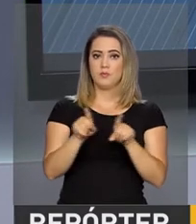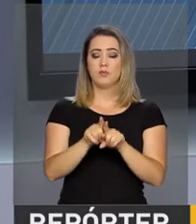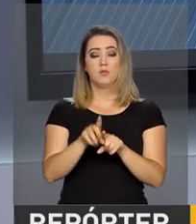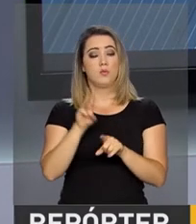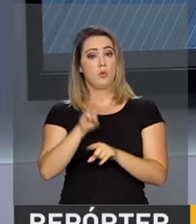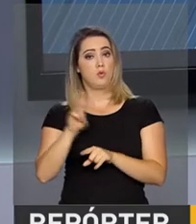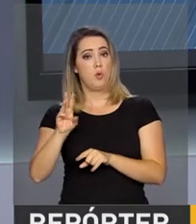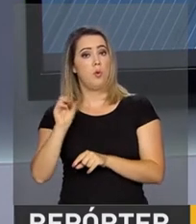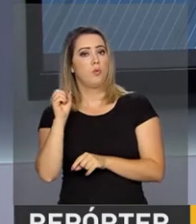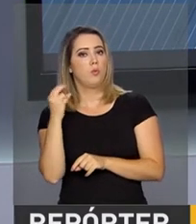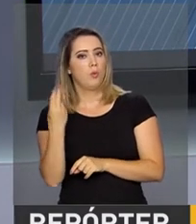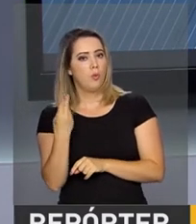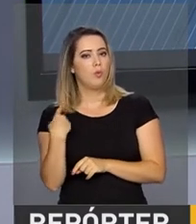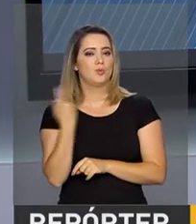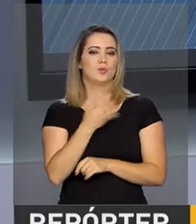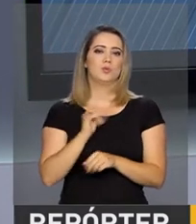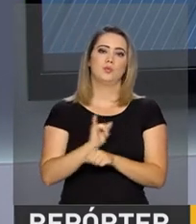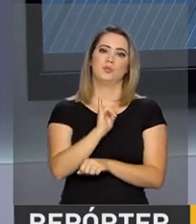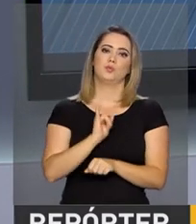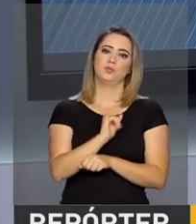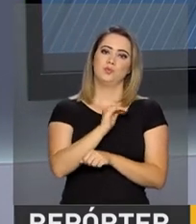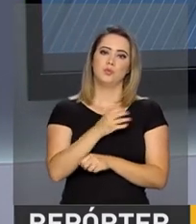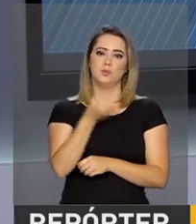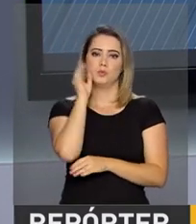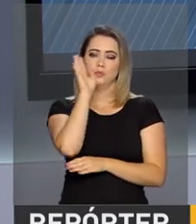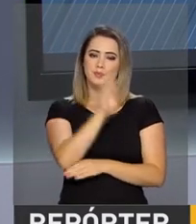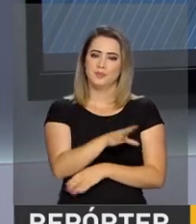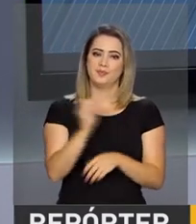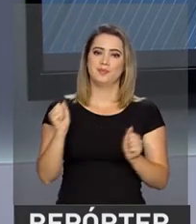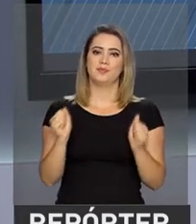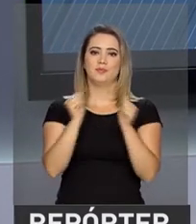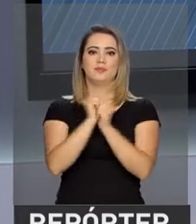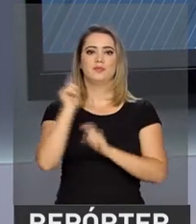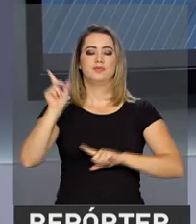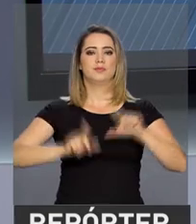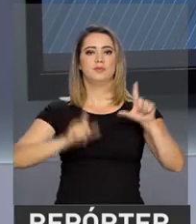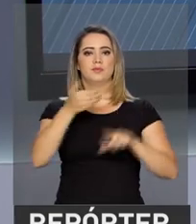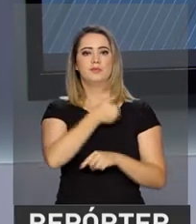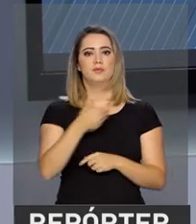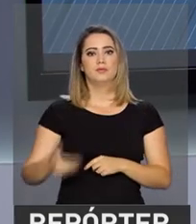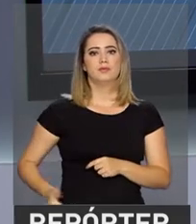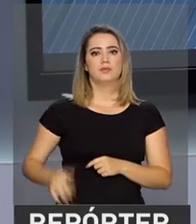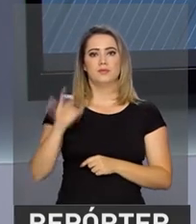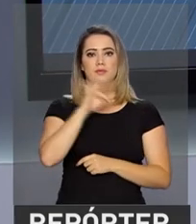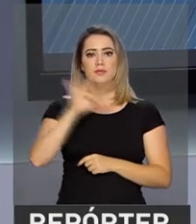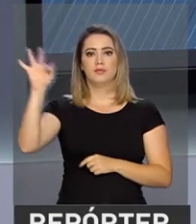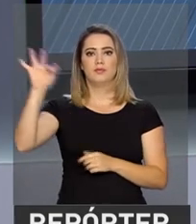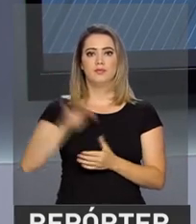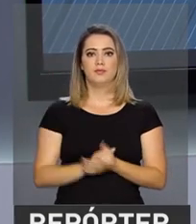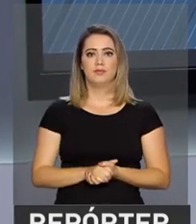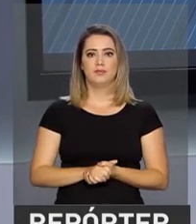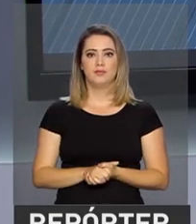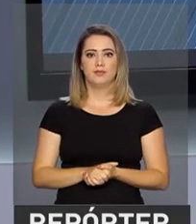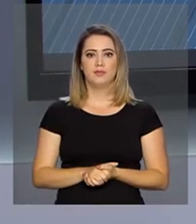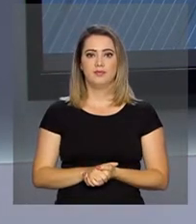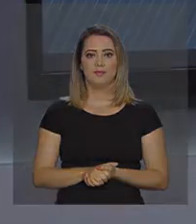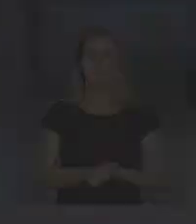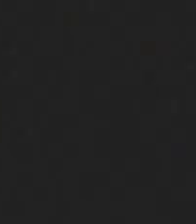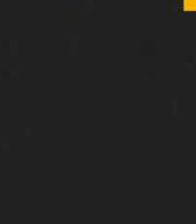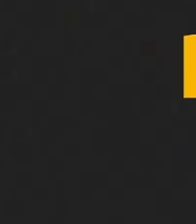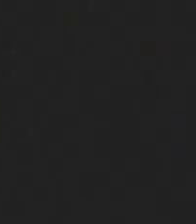site da npr o nosso canal no youtube uma boa tarde pra você continue com a gente na nbr a tv do governo federal